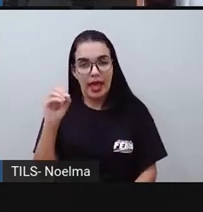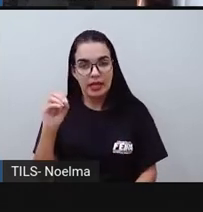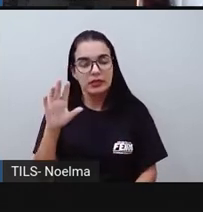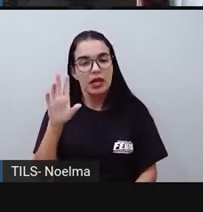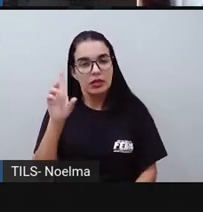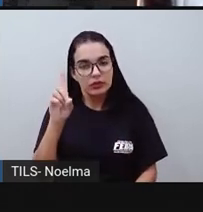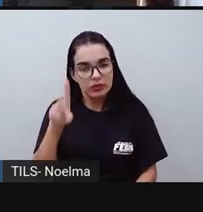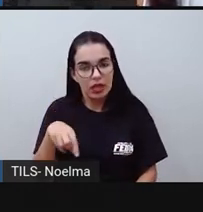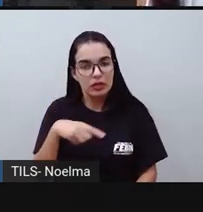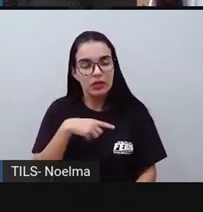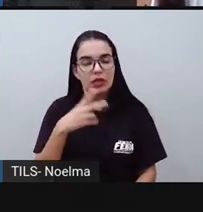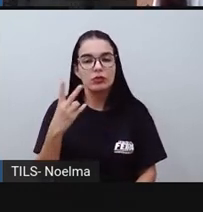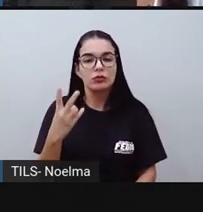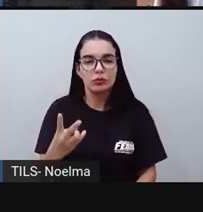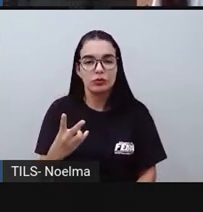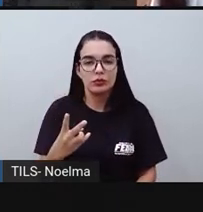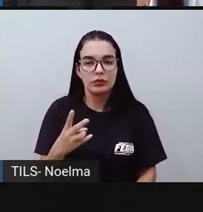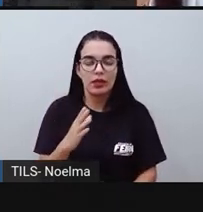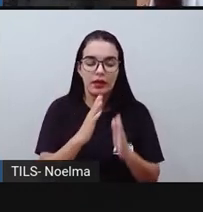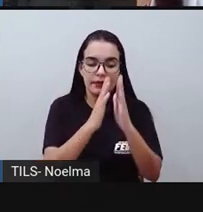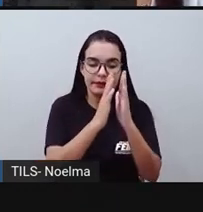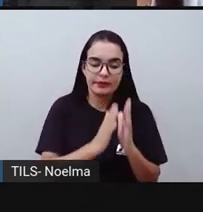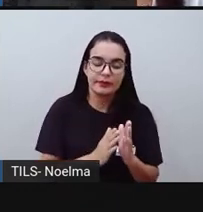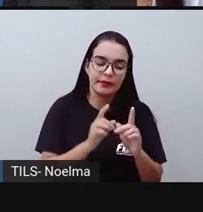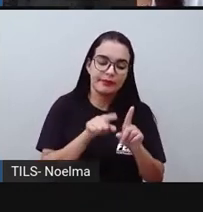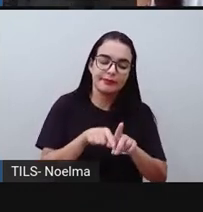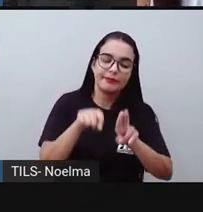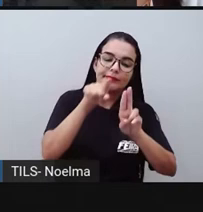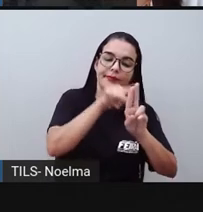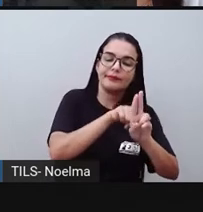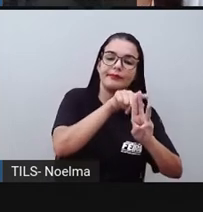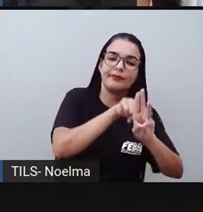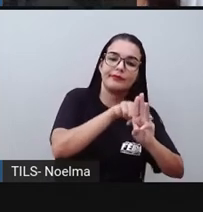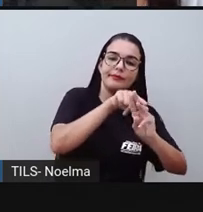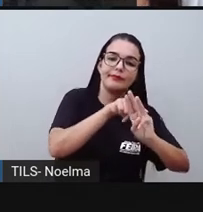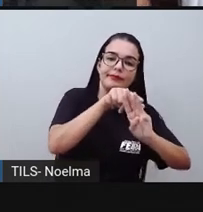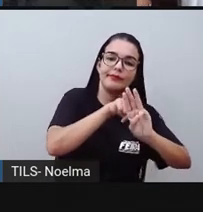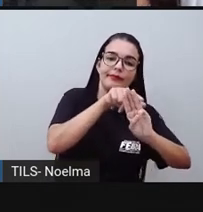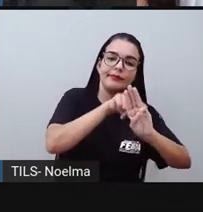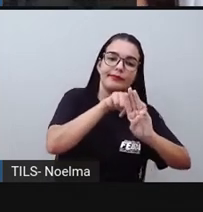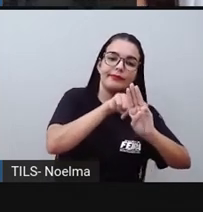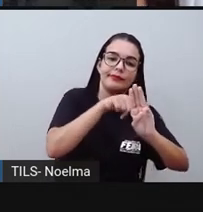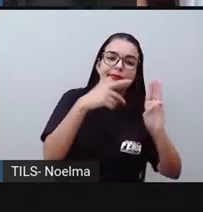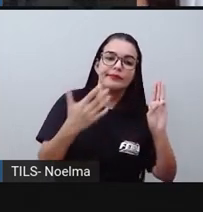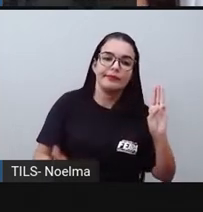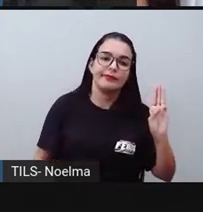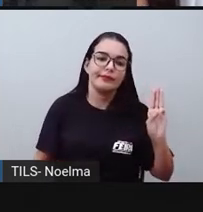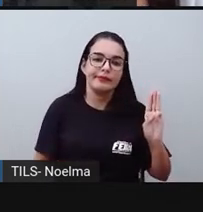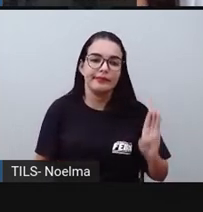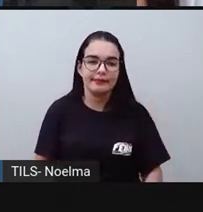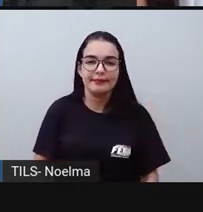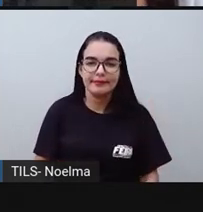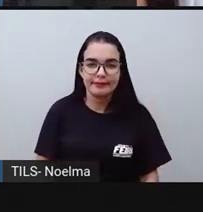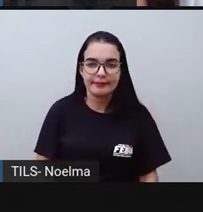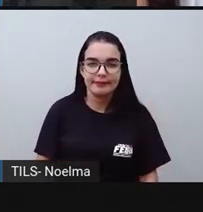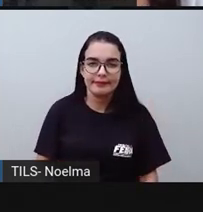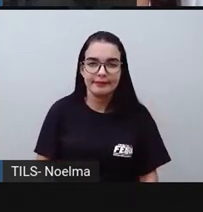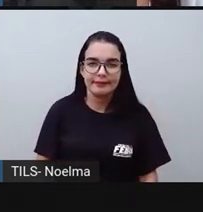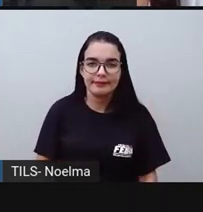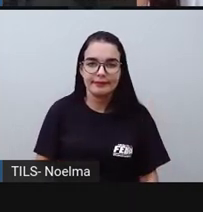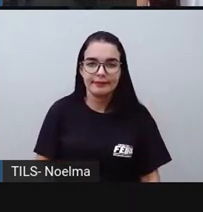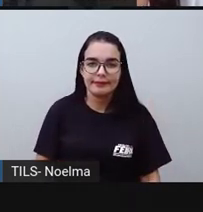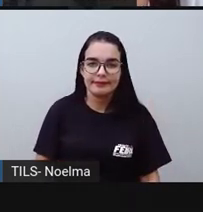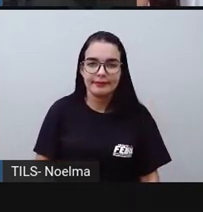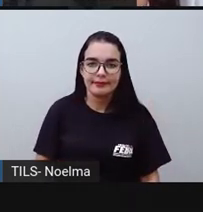que tem números aí pertencentes a ordens diferentes, não é? Então, a gente já vê aqui, ó, que nós